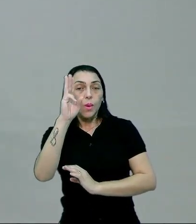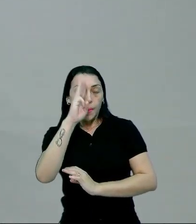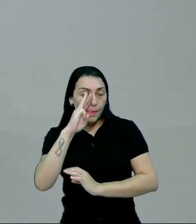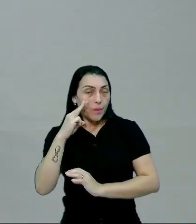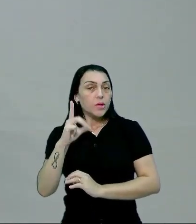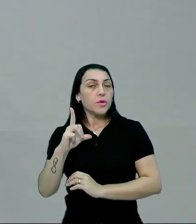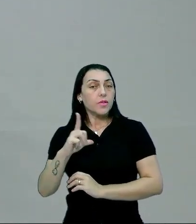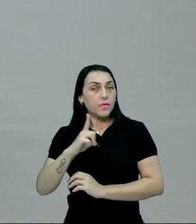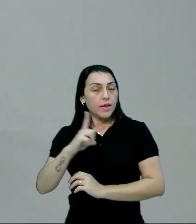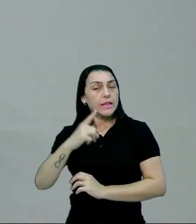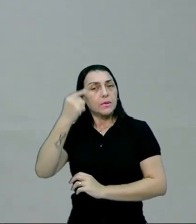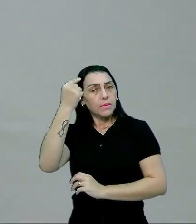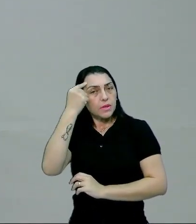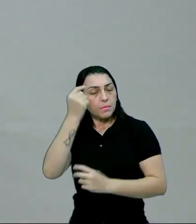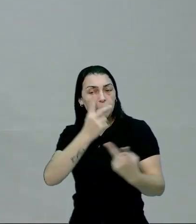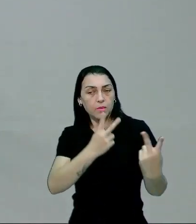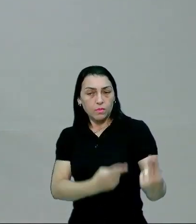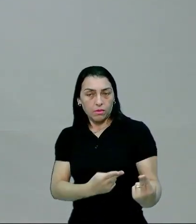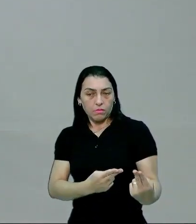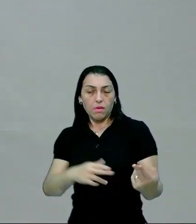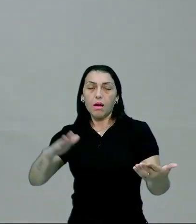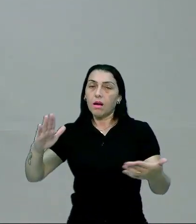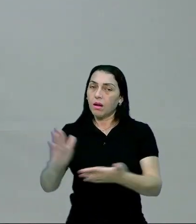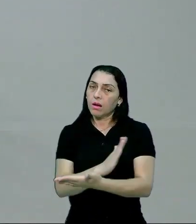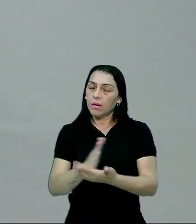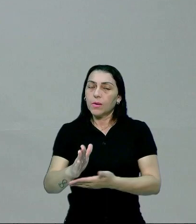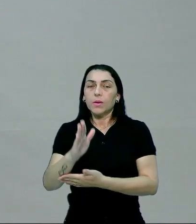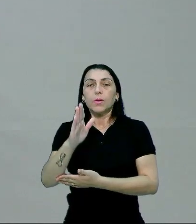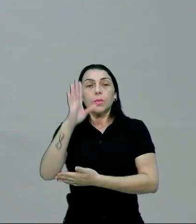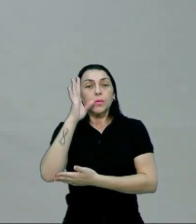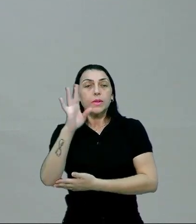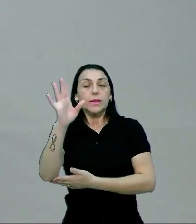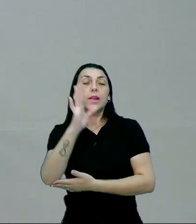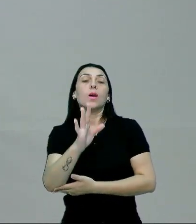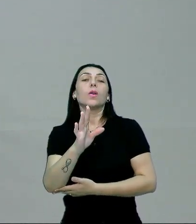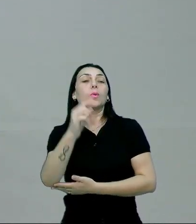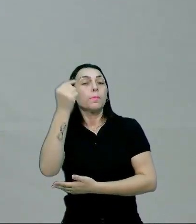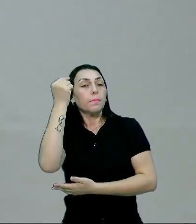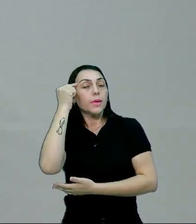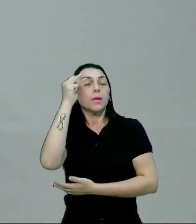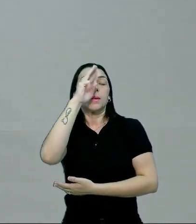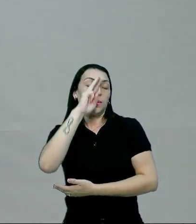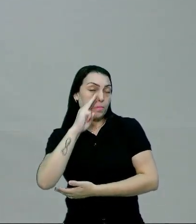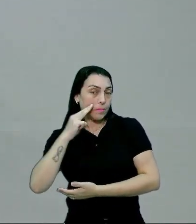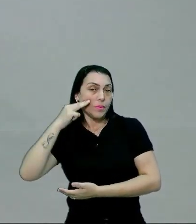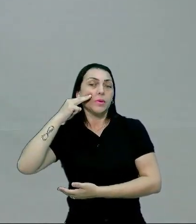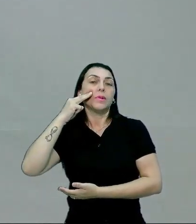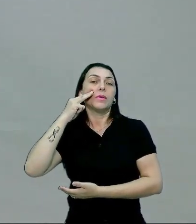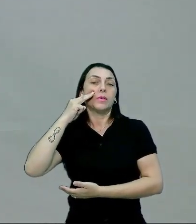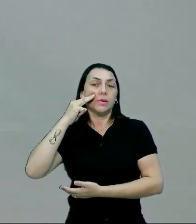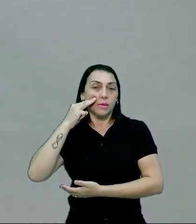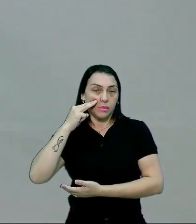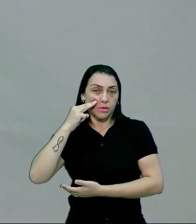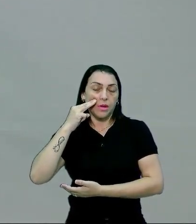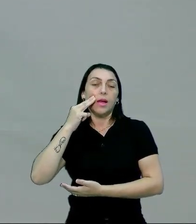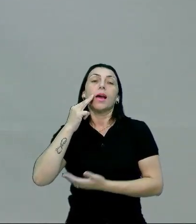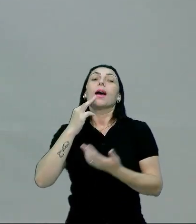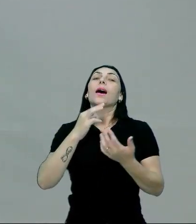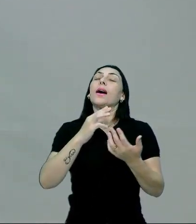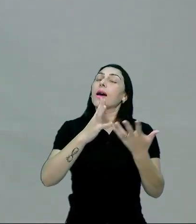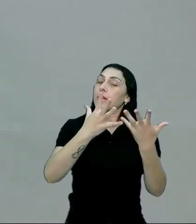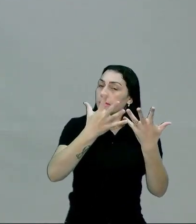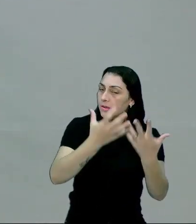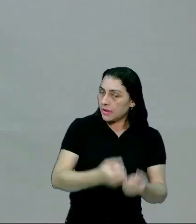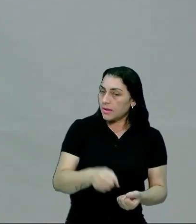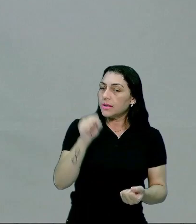tiveram esse tipo de posicionamento. Alguns teóricos da corrente marxista do pensamento são concordantes